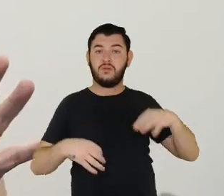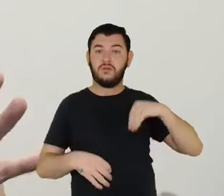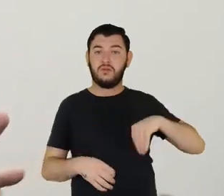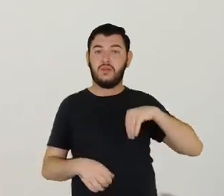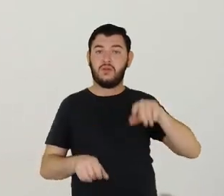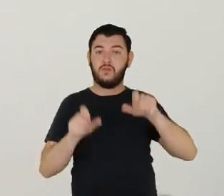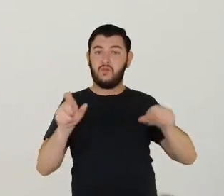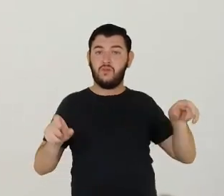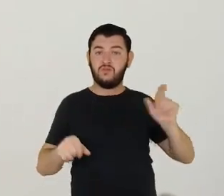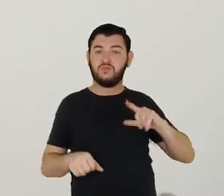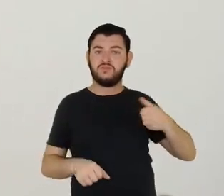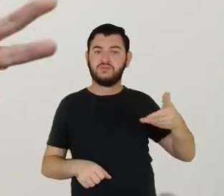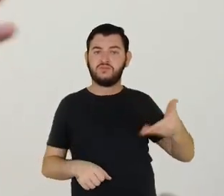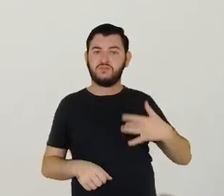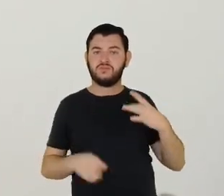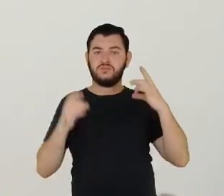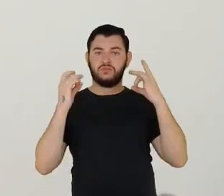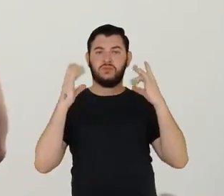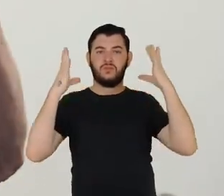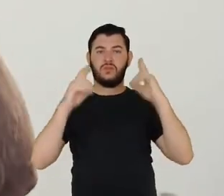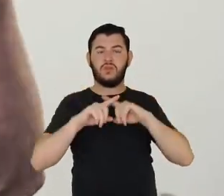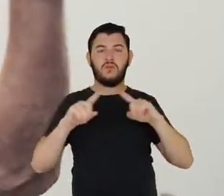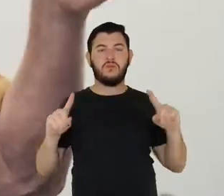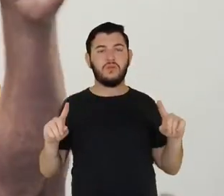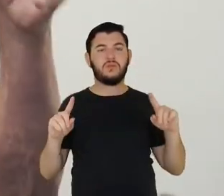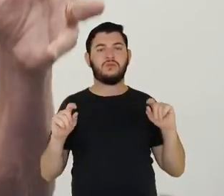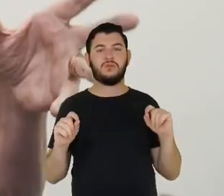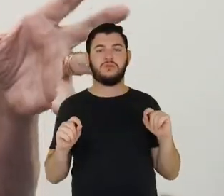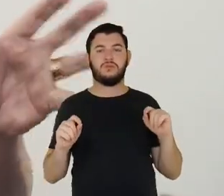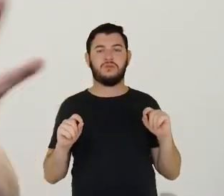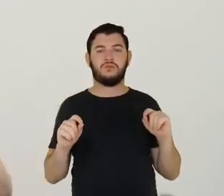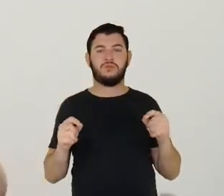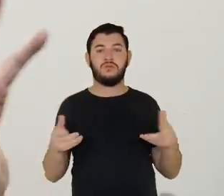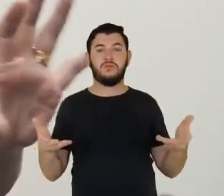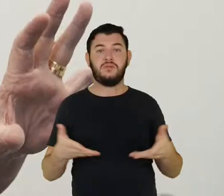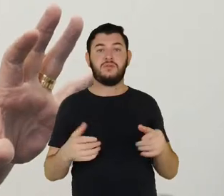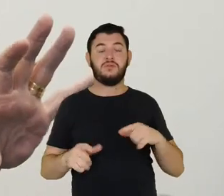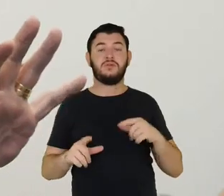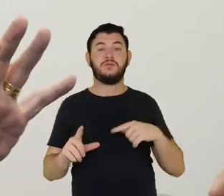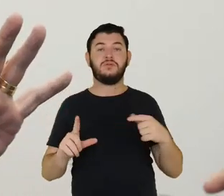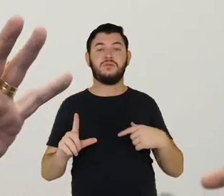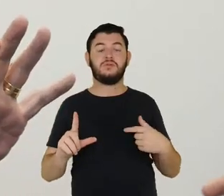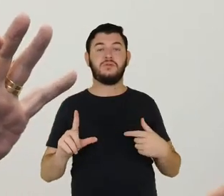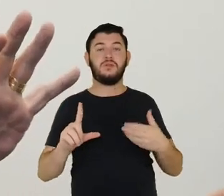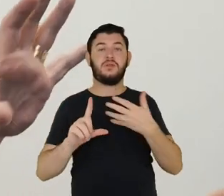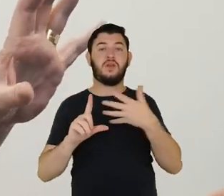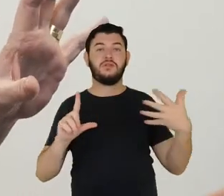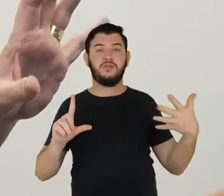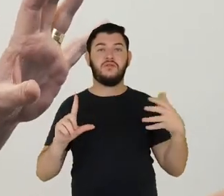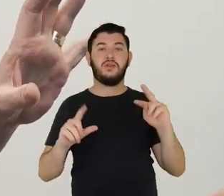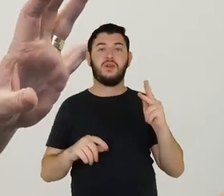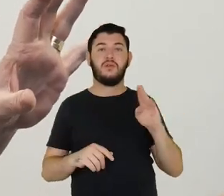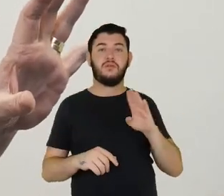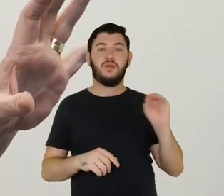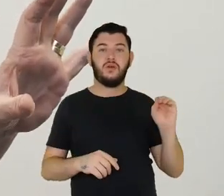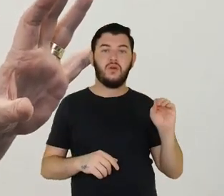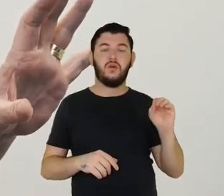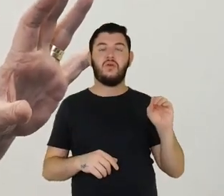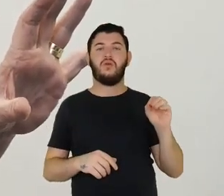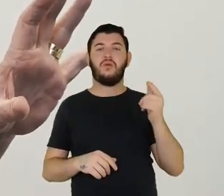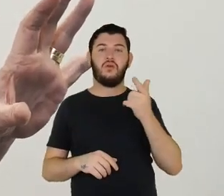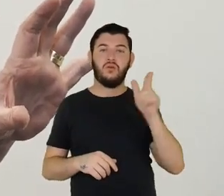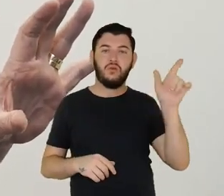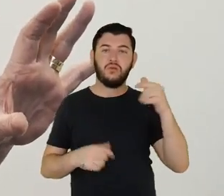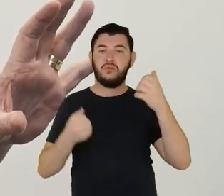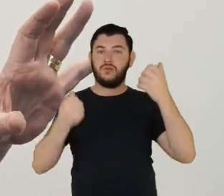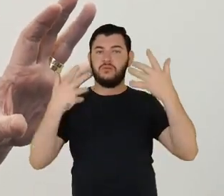enganou. Agora vem a Netflix, HBO, Max, não sei o que, e fala assim, não tem mais direito de intérprete. 10 anos, você assina um documento dando por